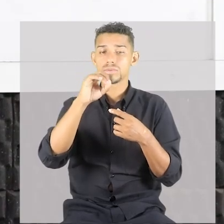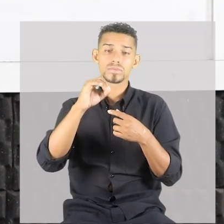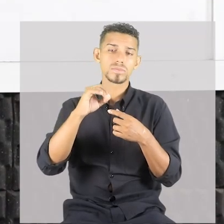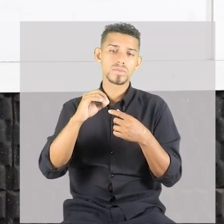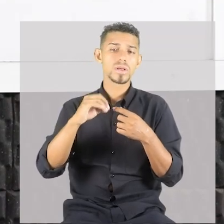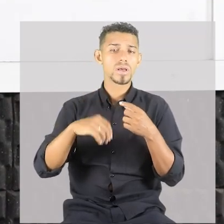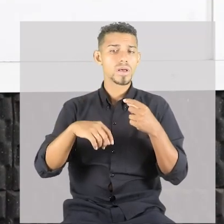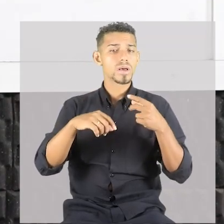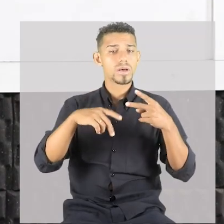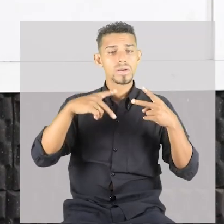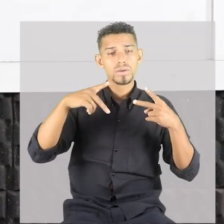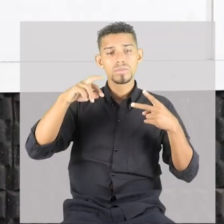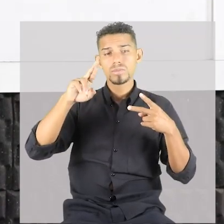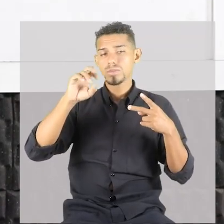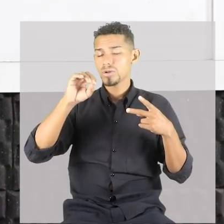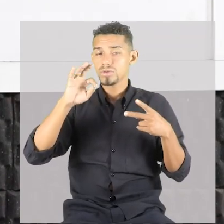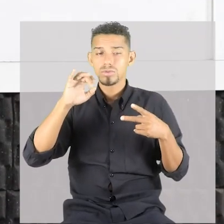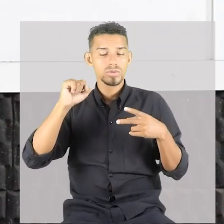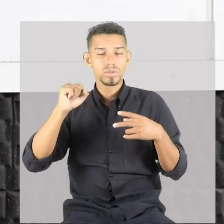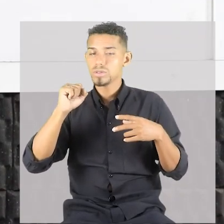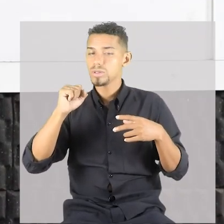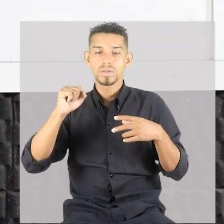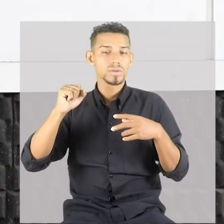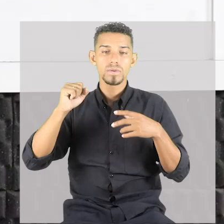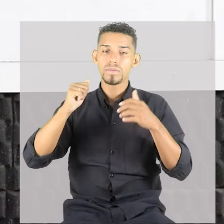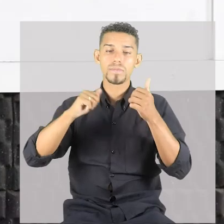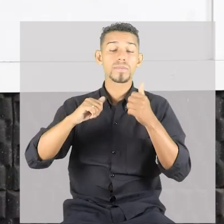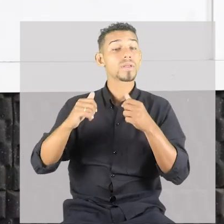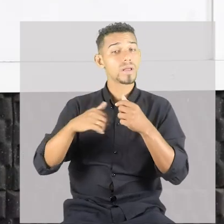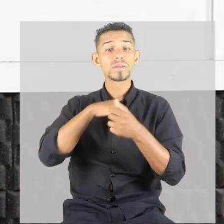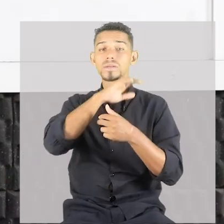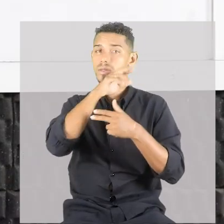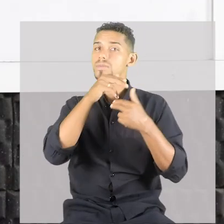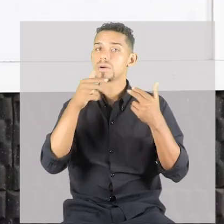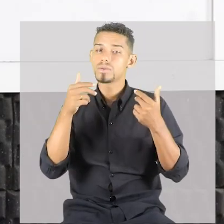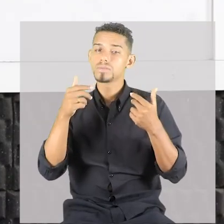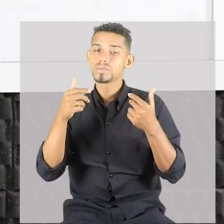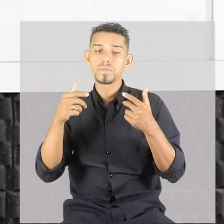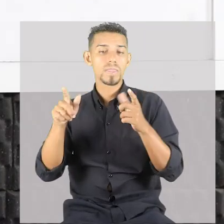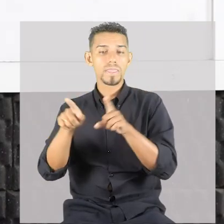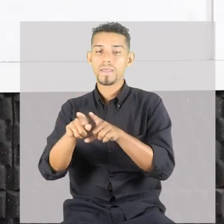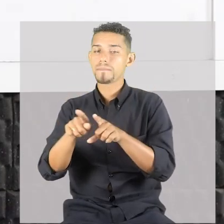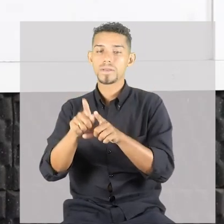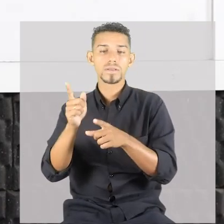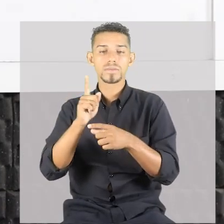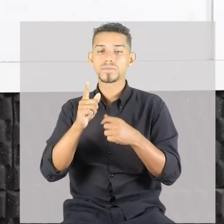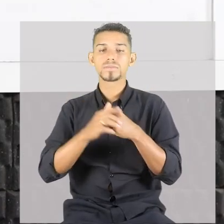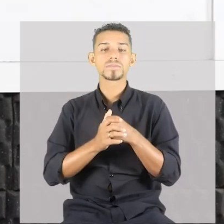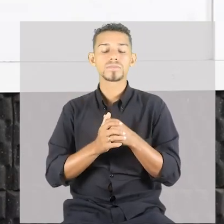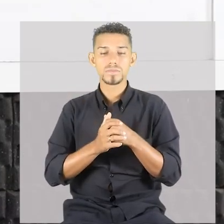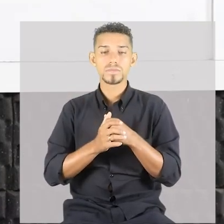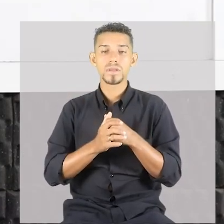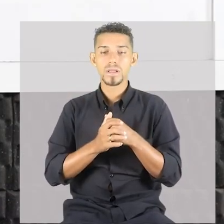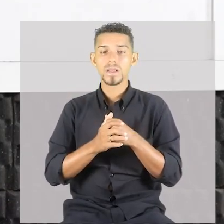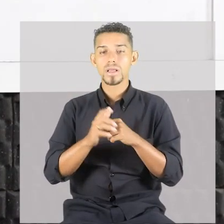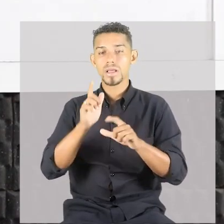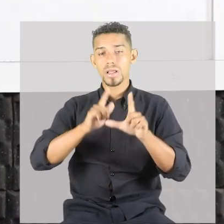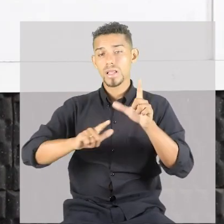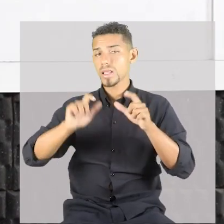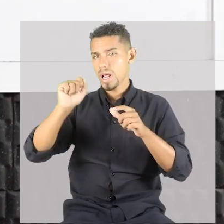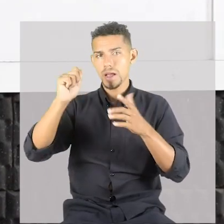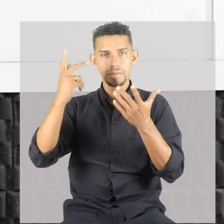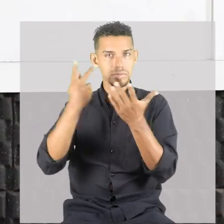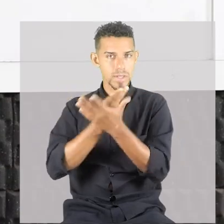faz fotossíntese, quimiossíntese? Não faz. Animais fazem esse processo? Também não. Então, descarta comigo aí essa